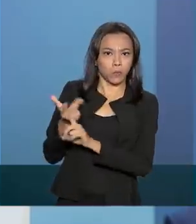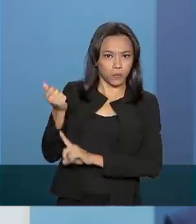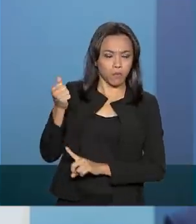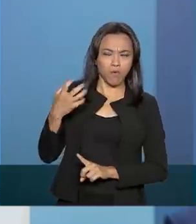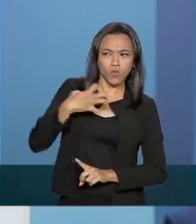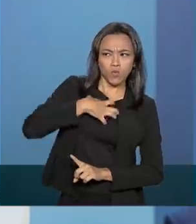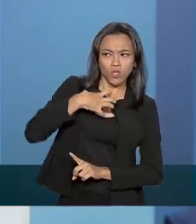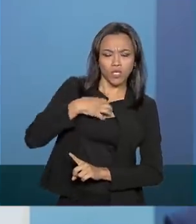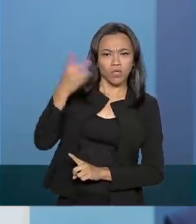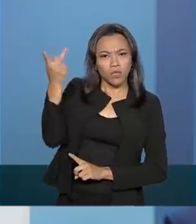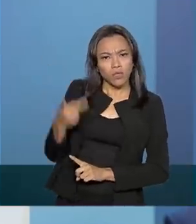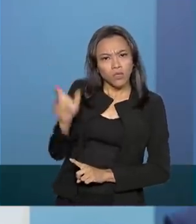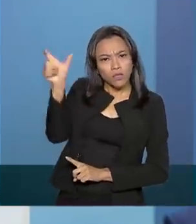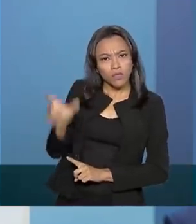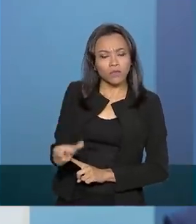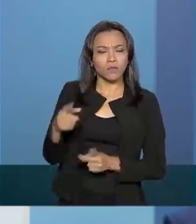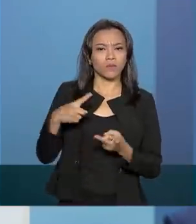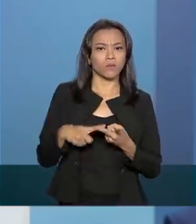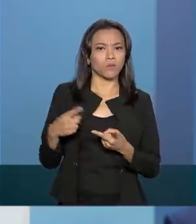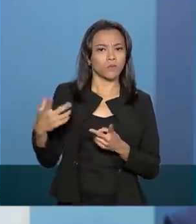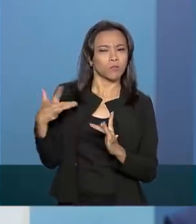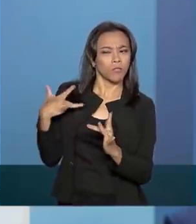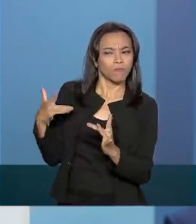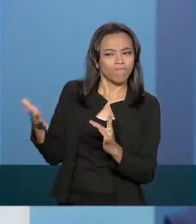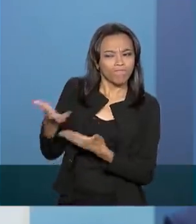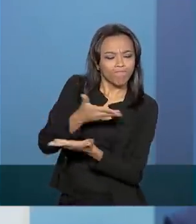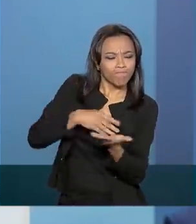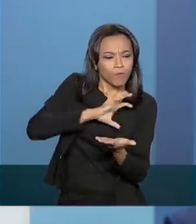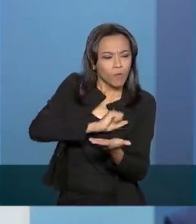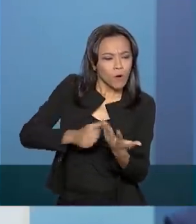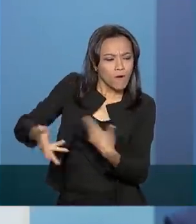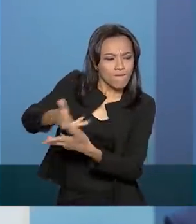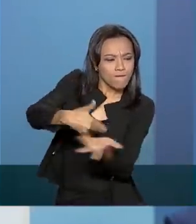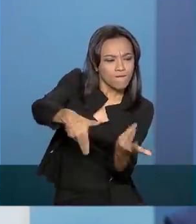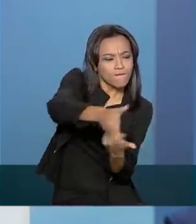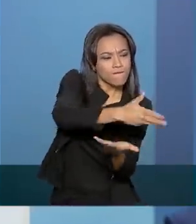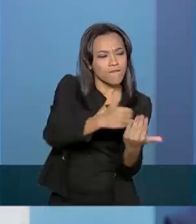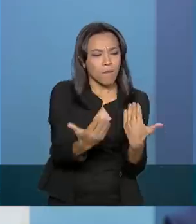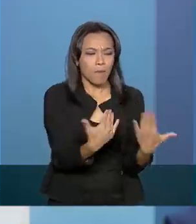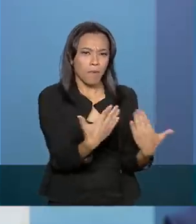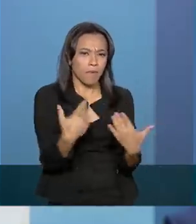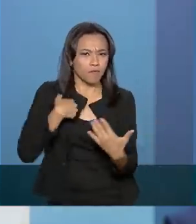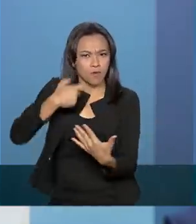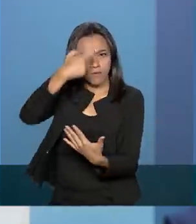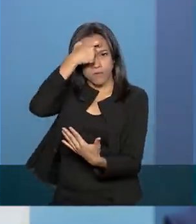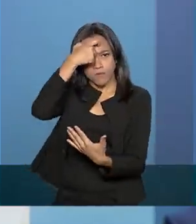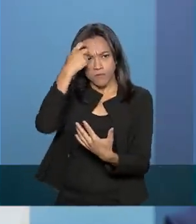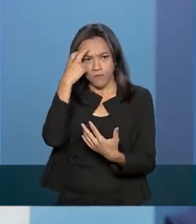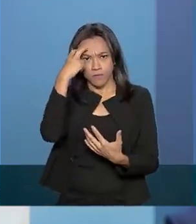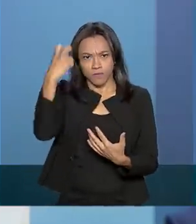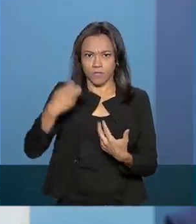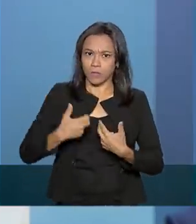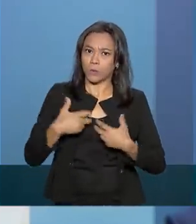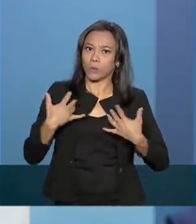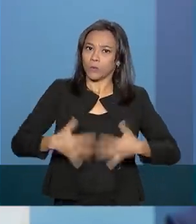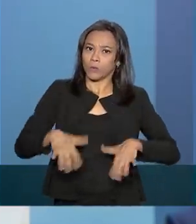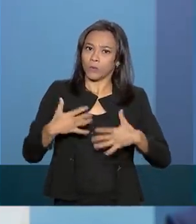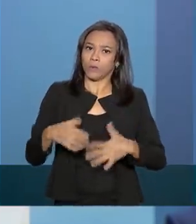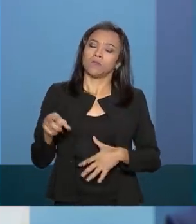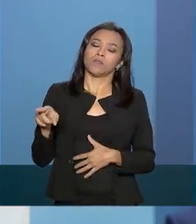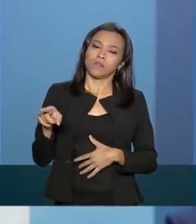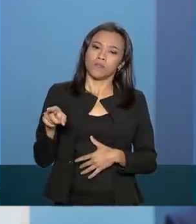sua cordialidade, a sua amabilidade, a sua competência fez com